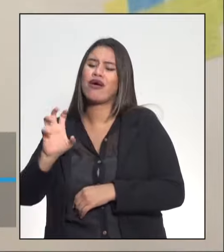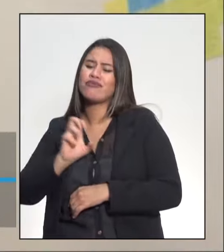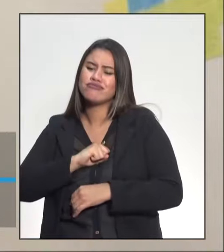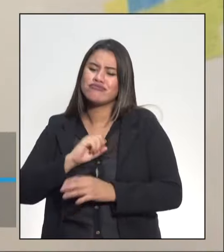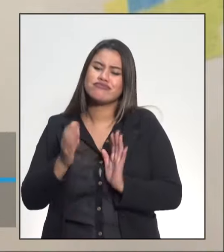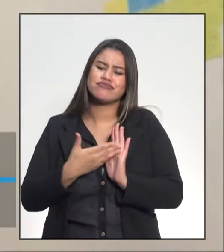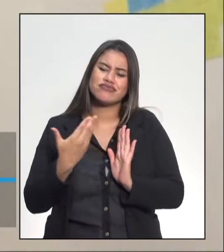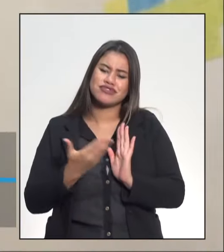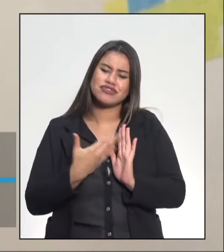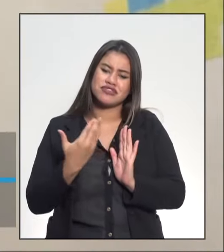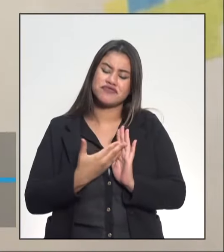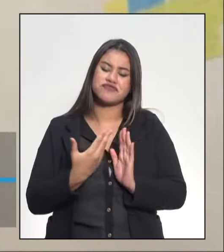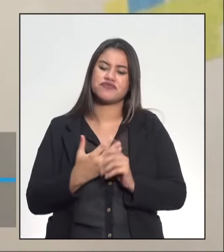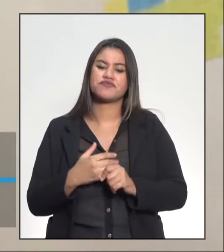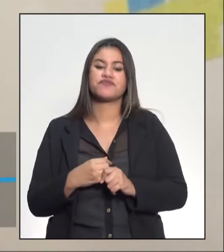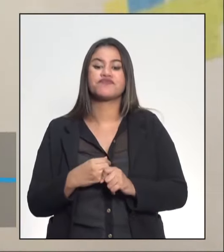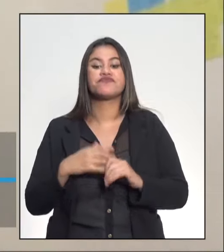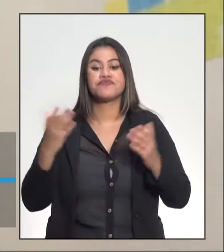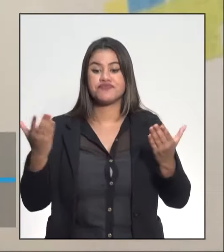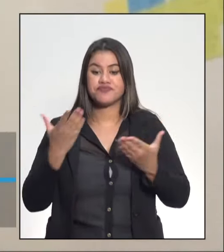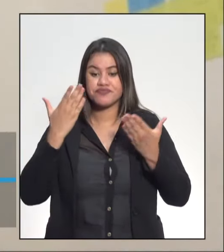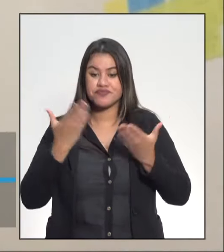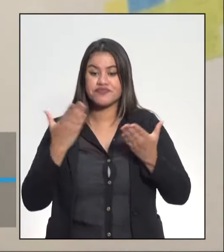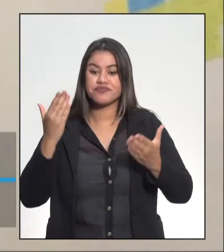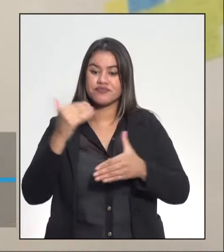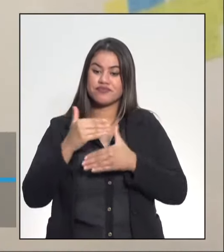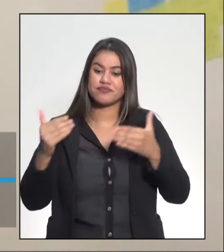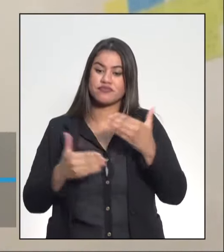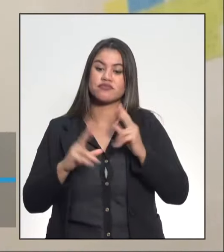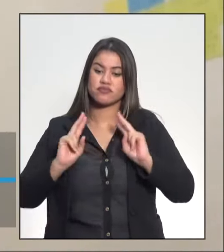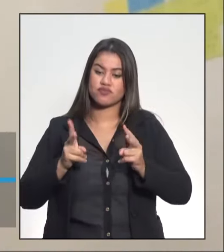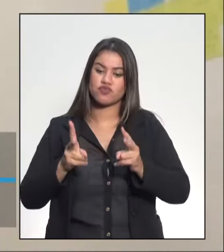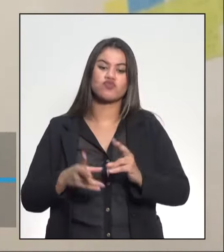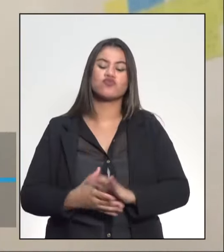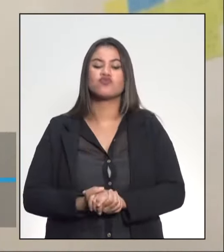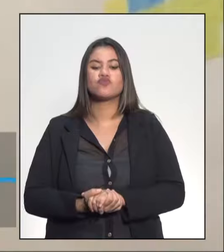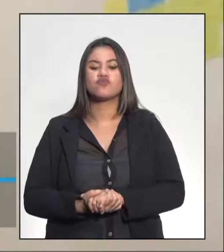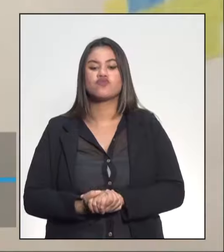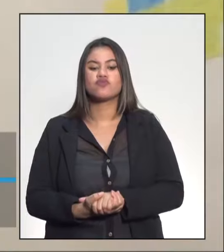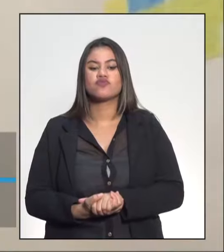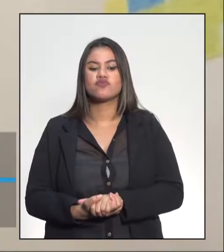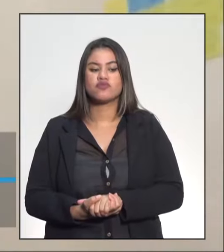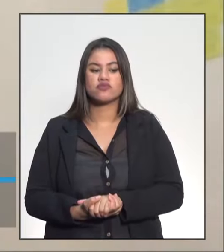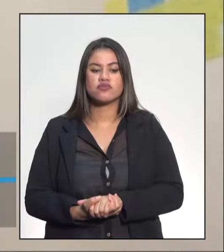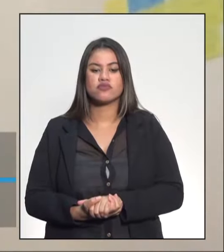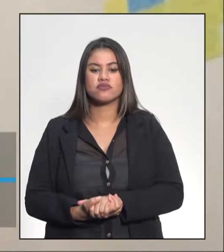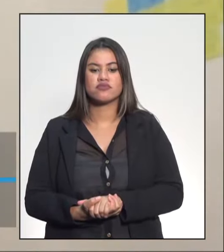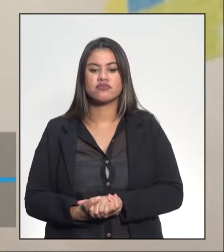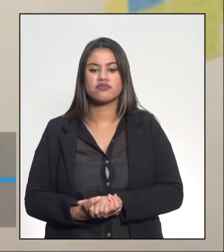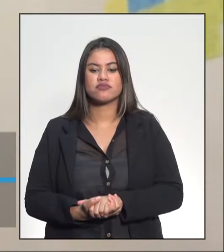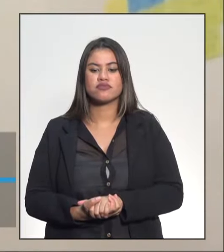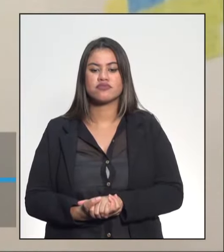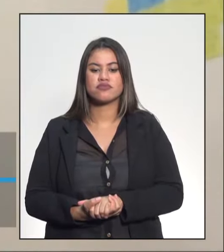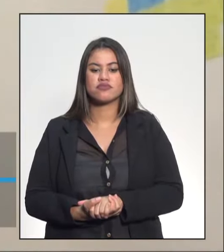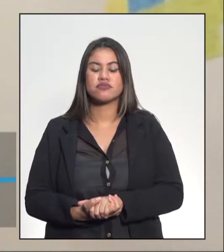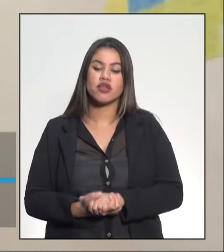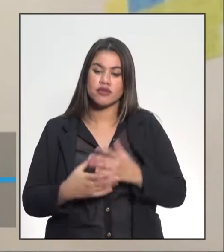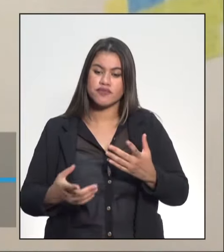Amamos um livro. Beleza. Vamos passar o slide para a gente continuar a nossa discussão? Nesse segundo slide, a gente discutiu como nos